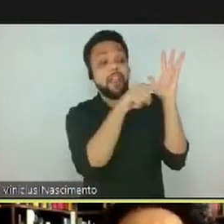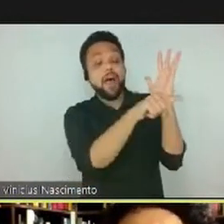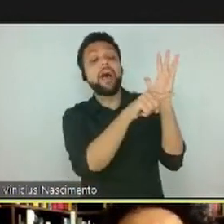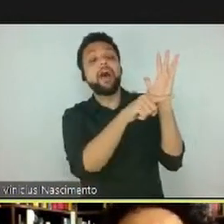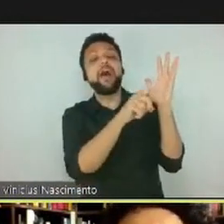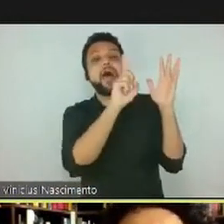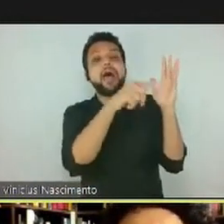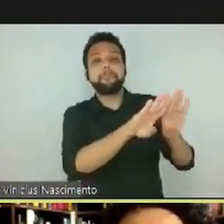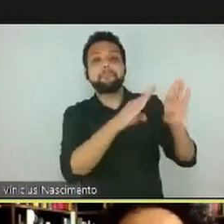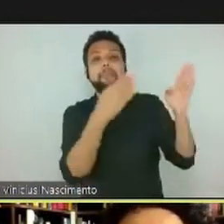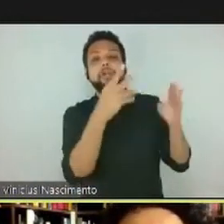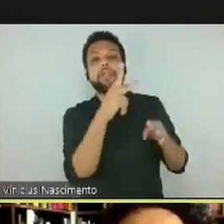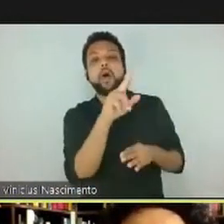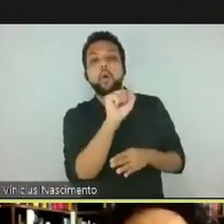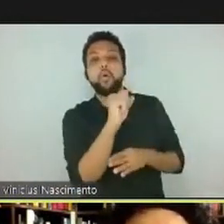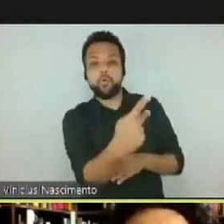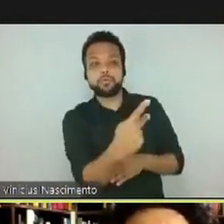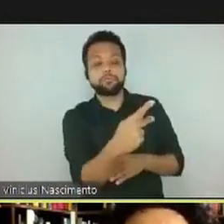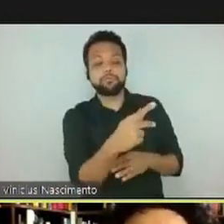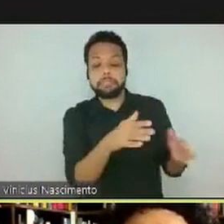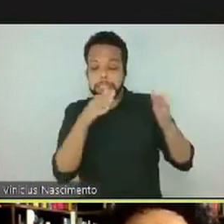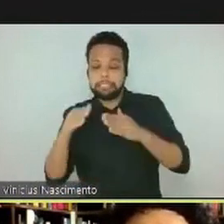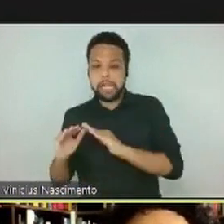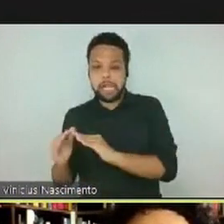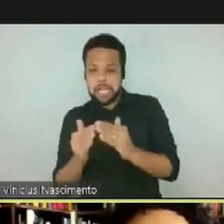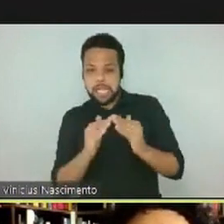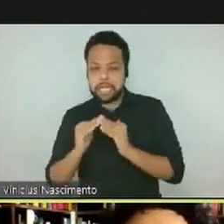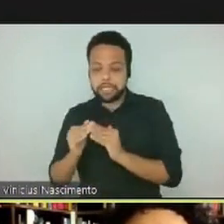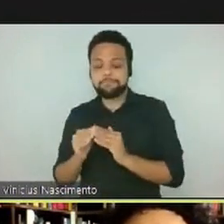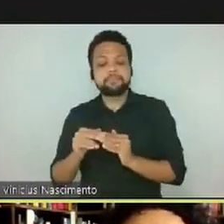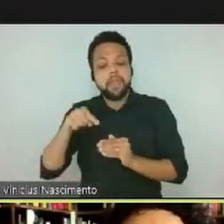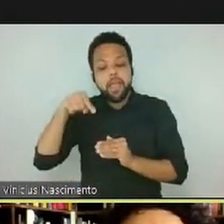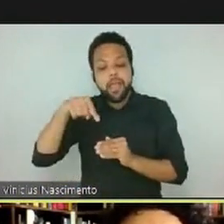vizinho à Universidade de São Paulo, campus Butantã.